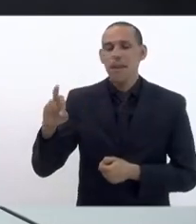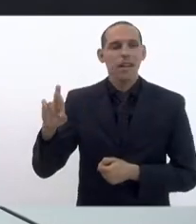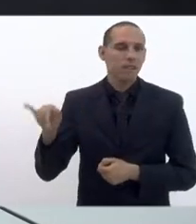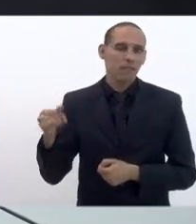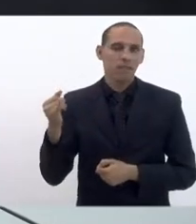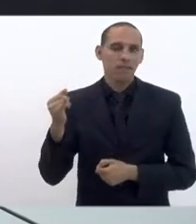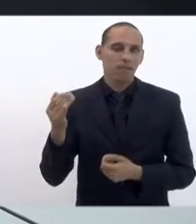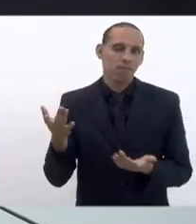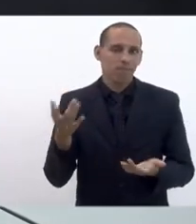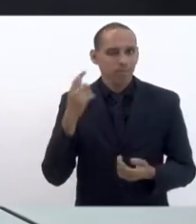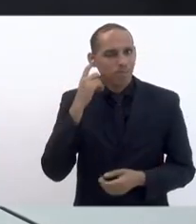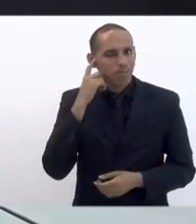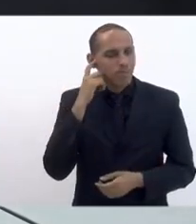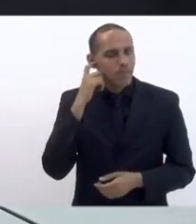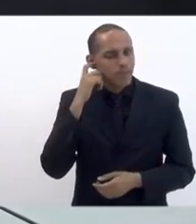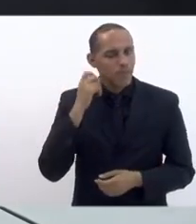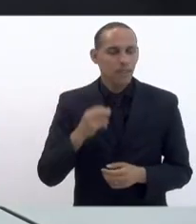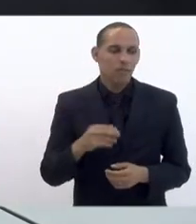Né? Então, eu acho que